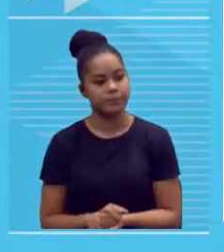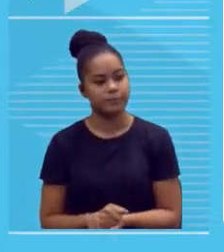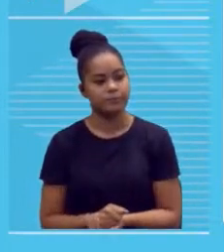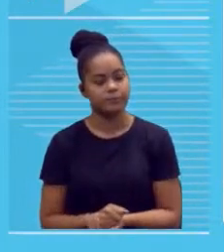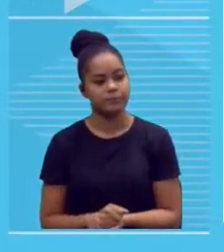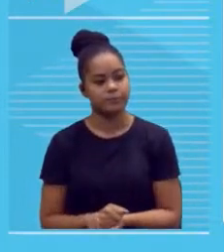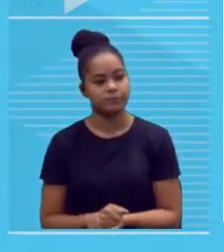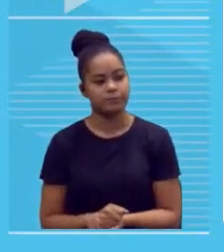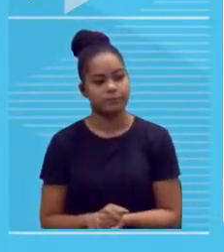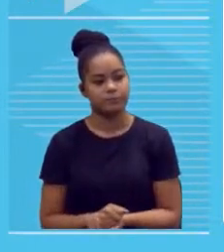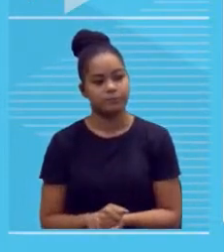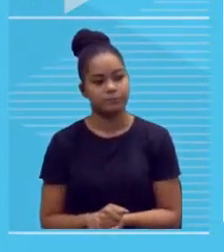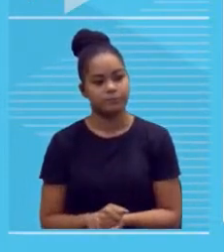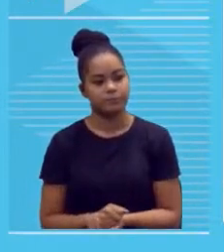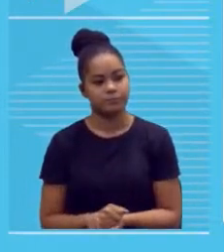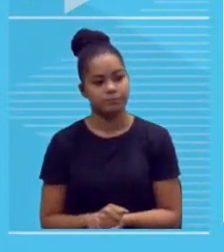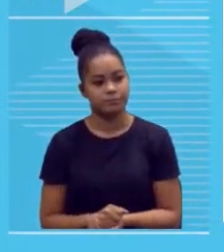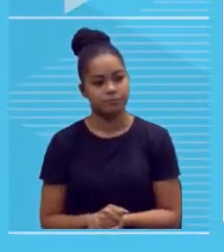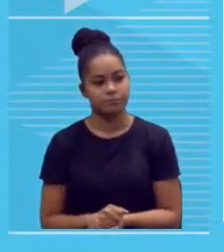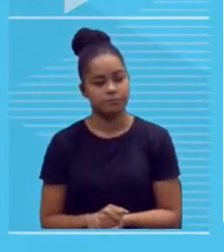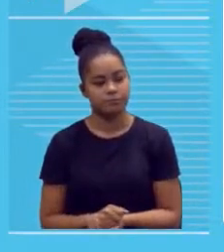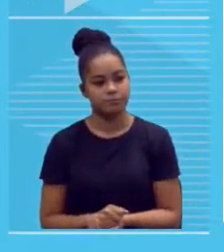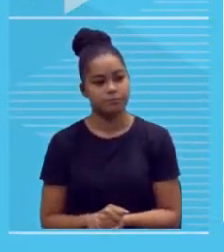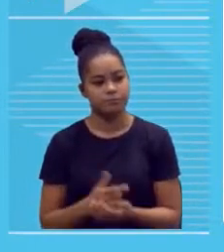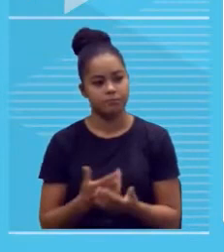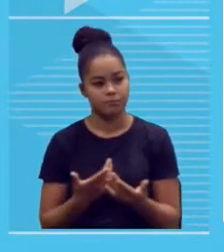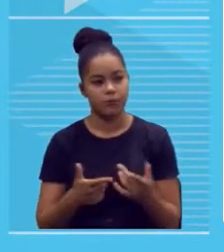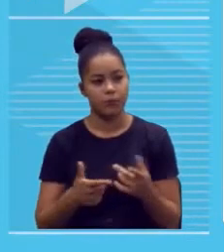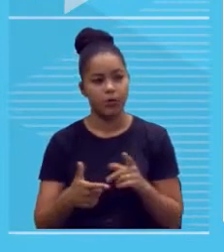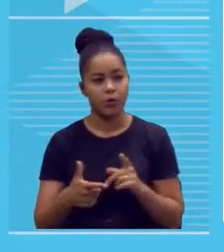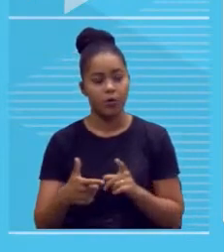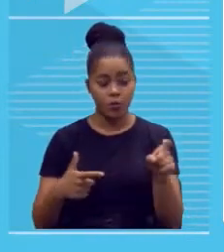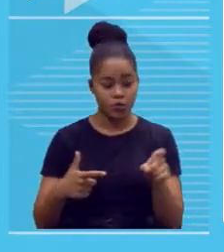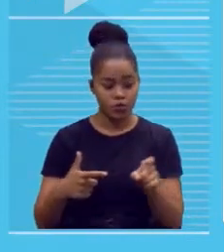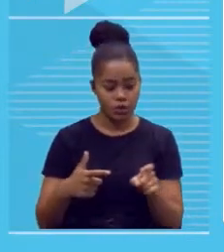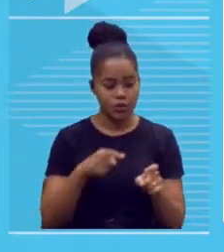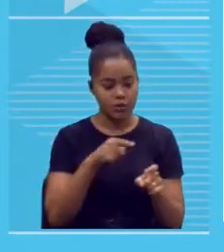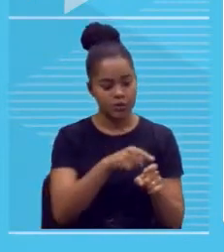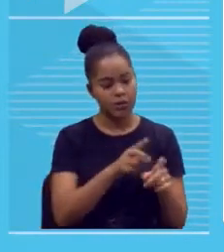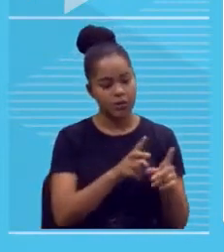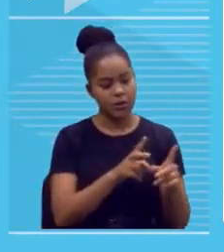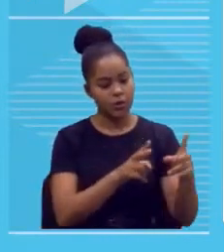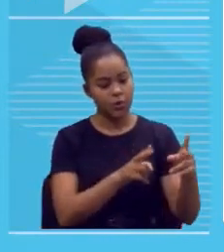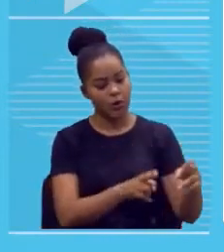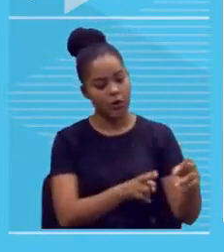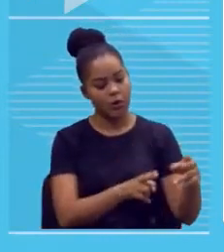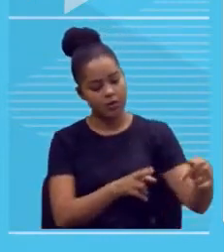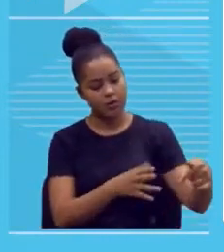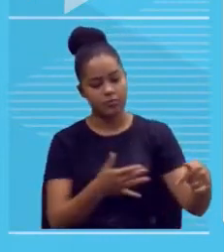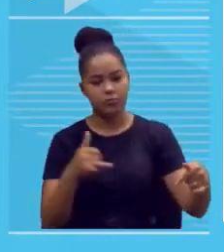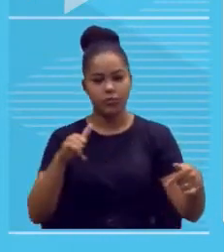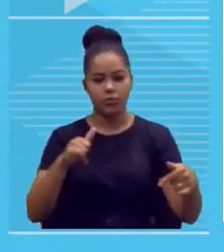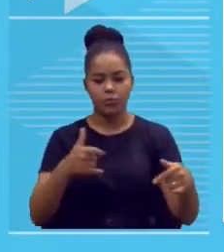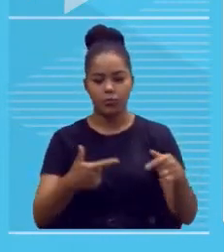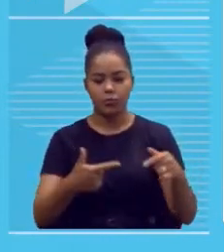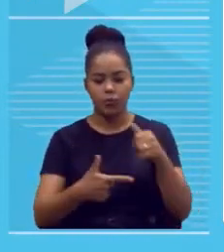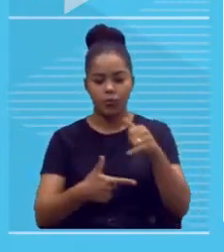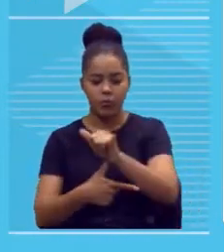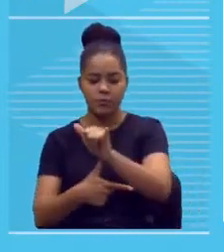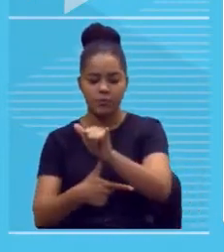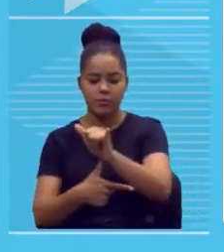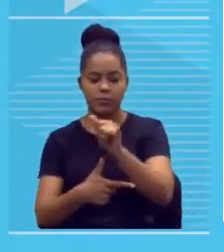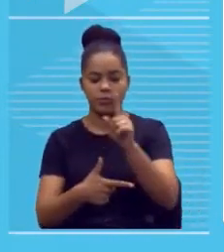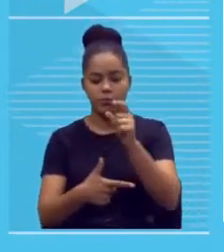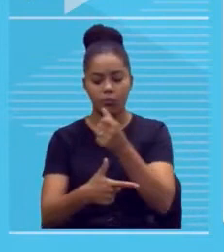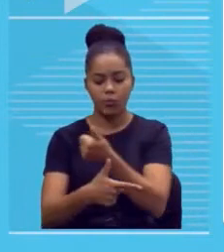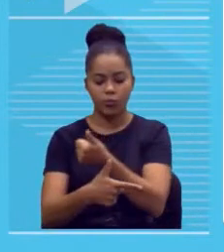tem valor de x igual a 7, e valor de y igual a 1, ou seja, o x do